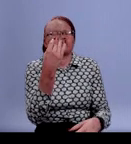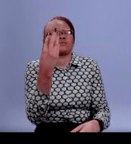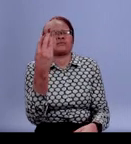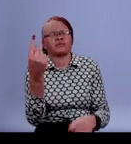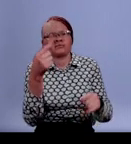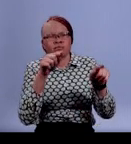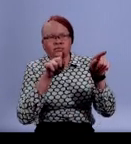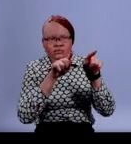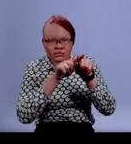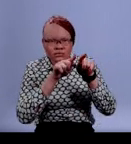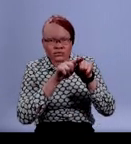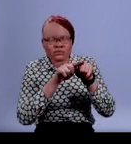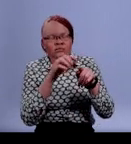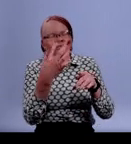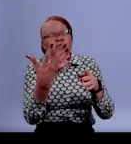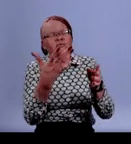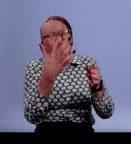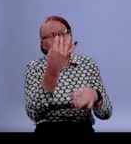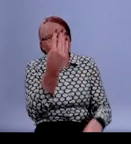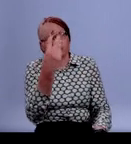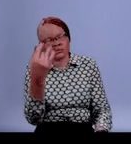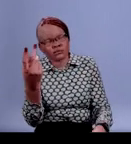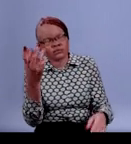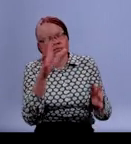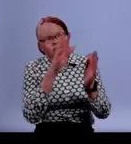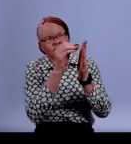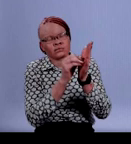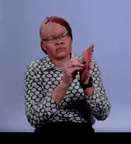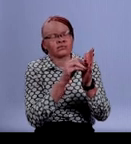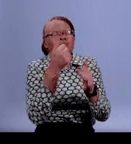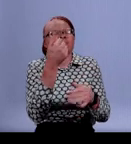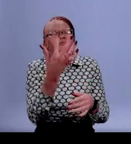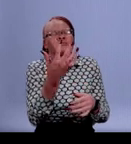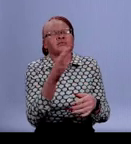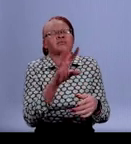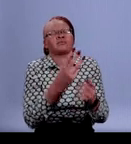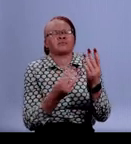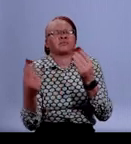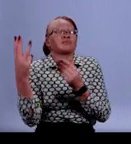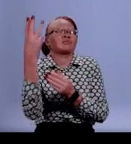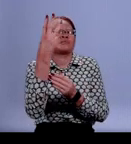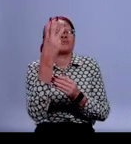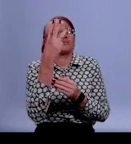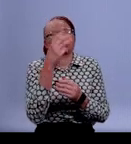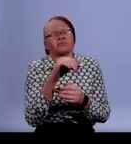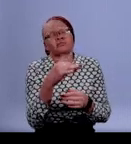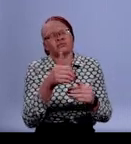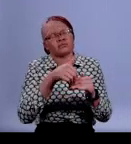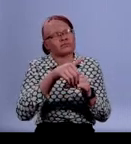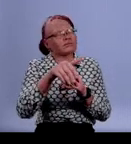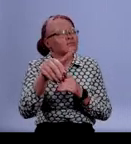iguais o número que é produto de três números iguais chama-se número cúbico